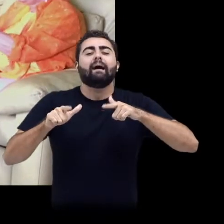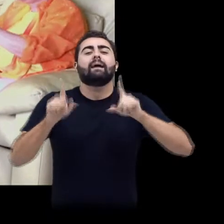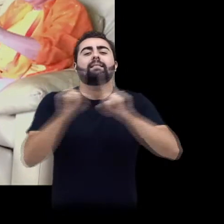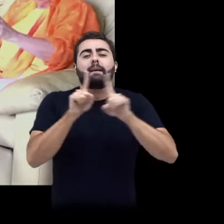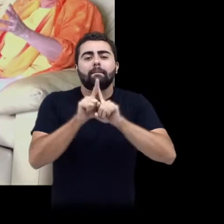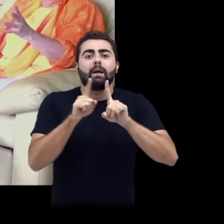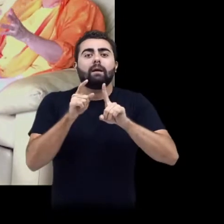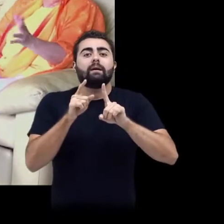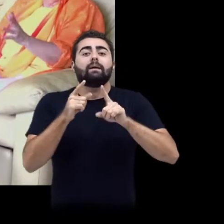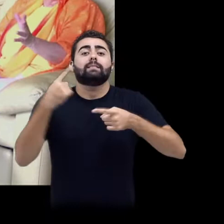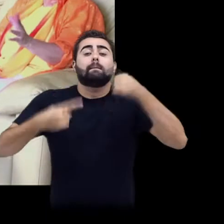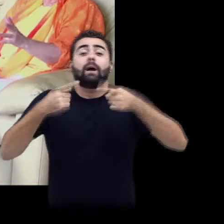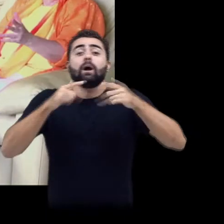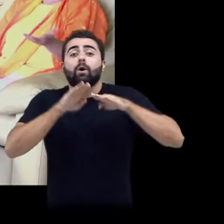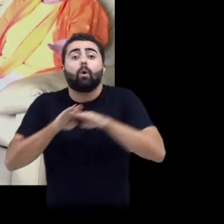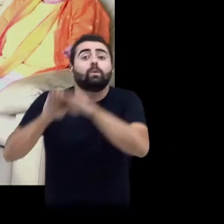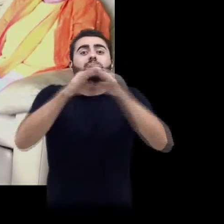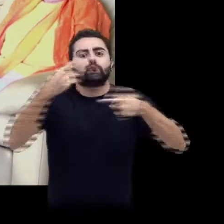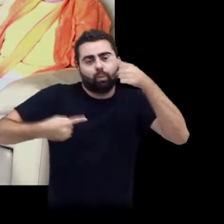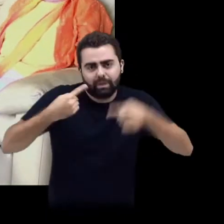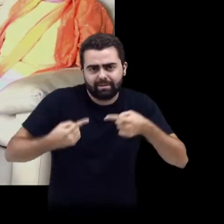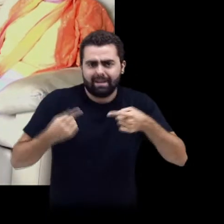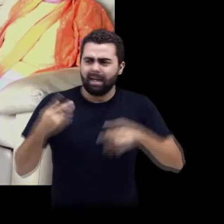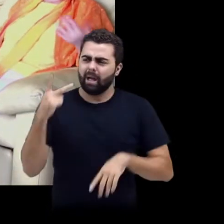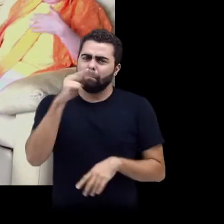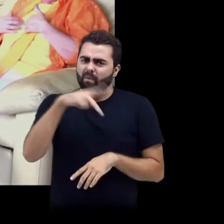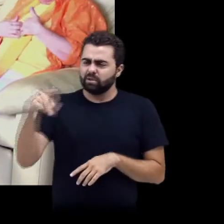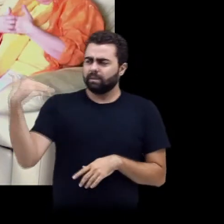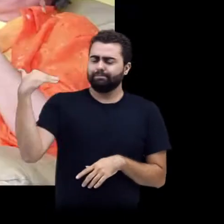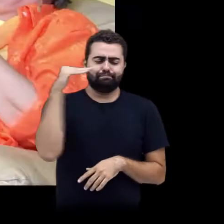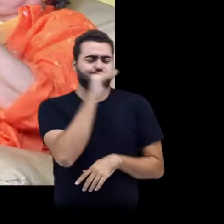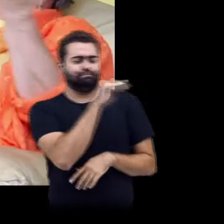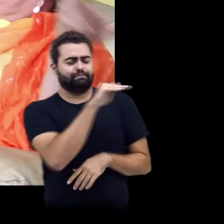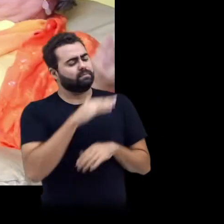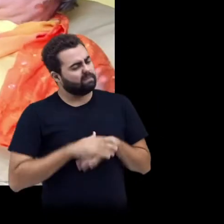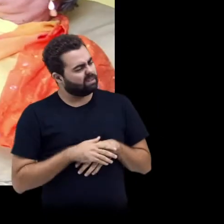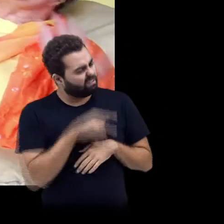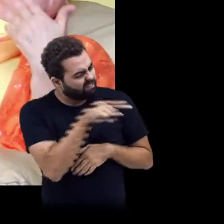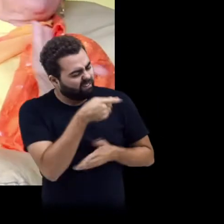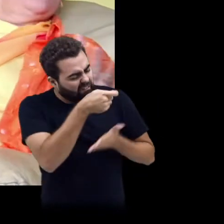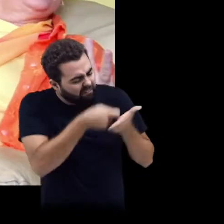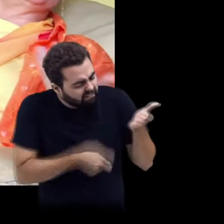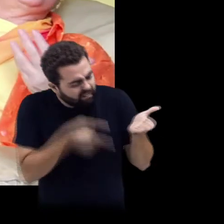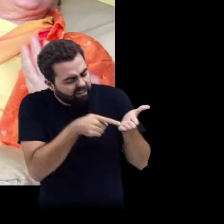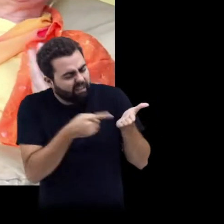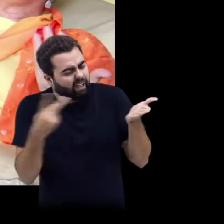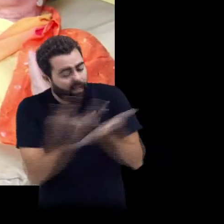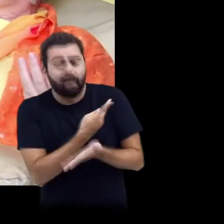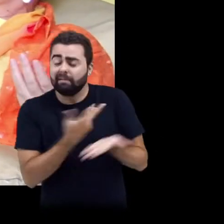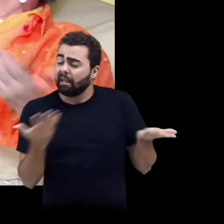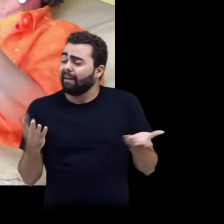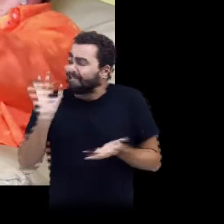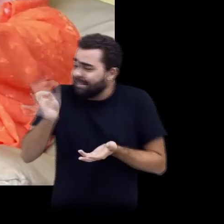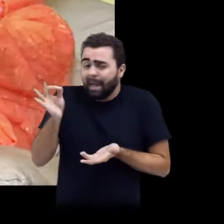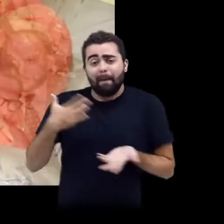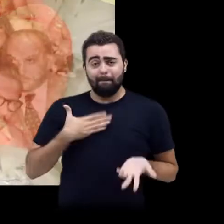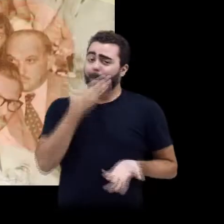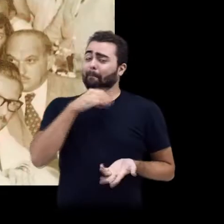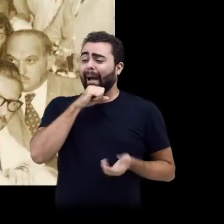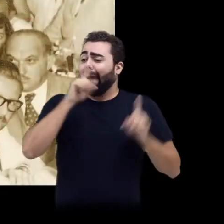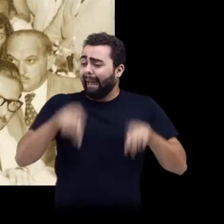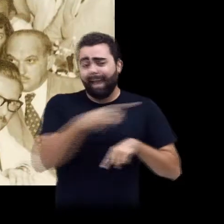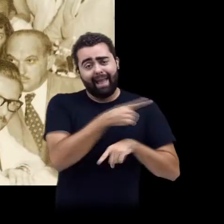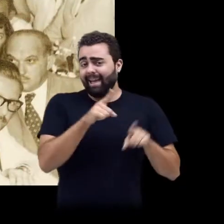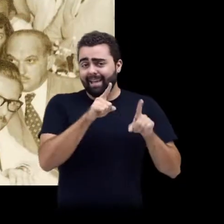em particular. Minha filha, não diga, eu não sabia por que não podia dizer, porque para mim era ser comunista, era ser meu